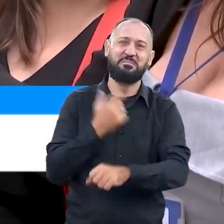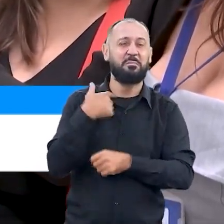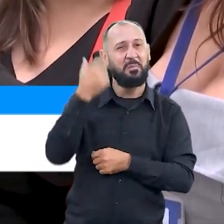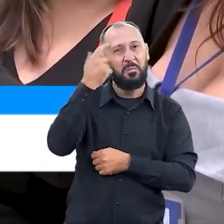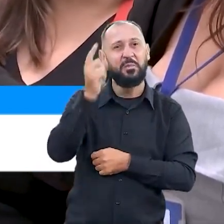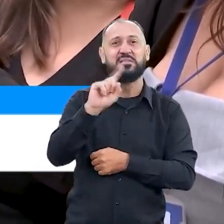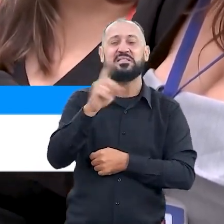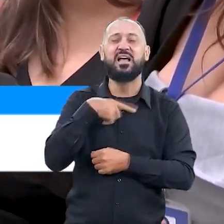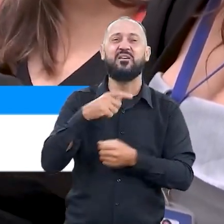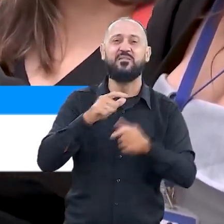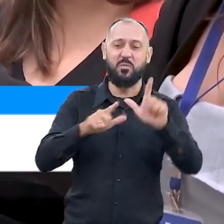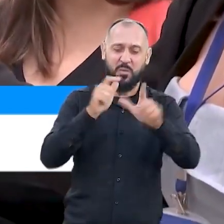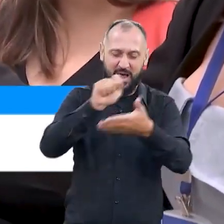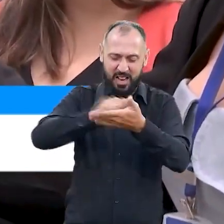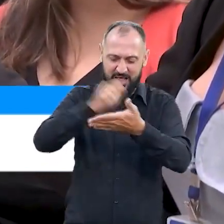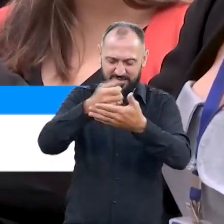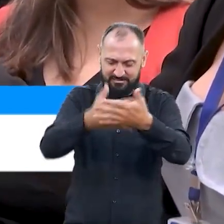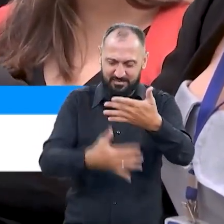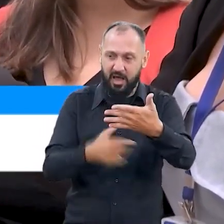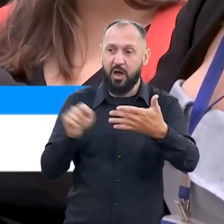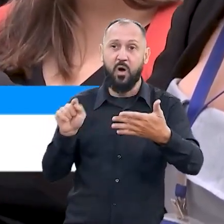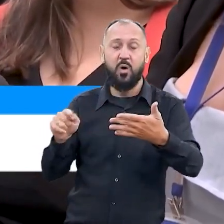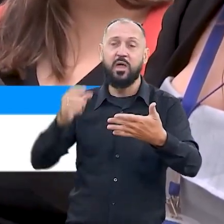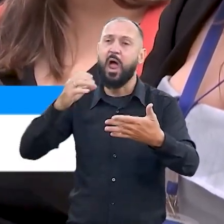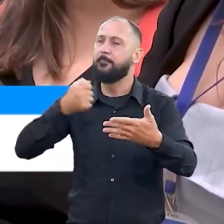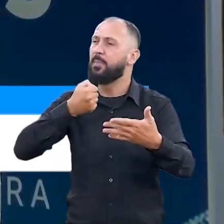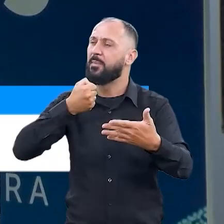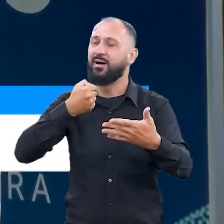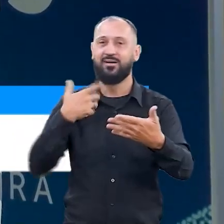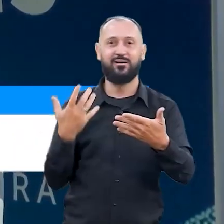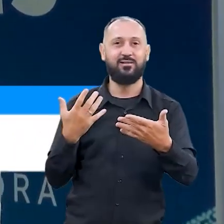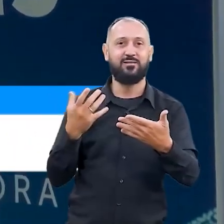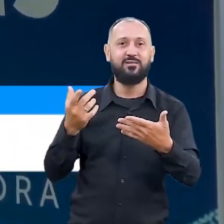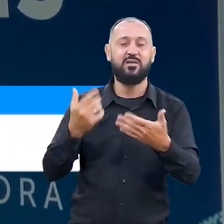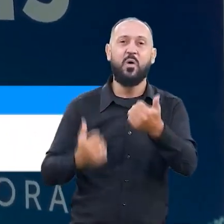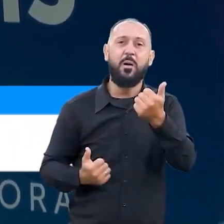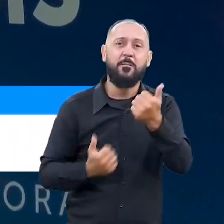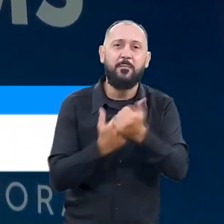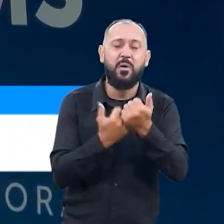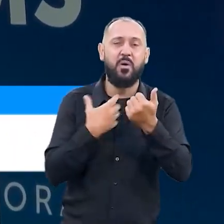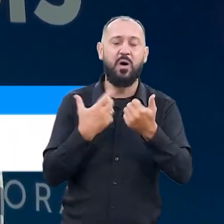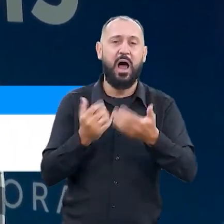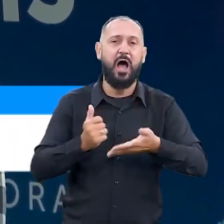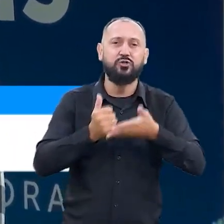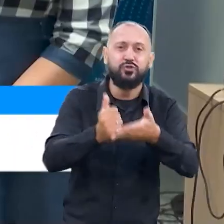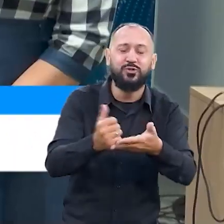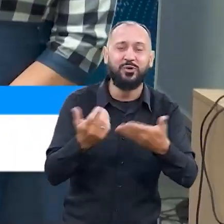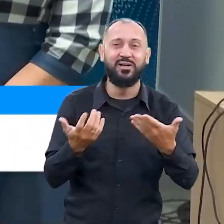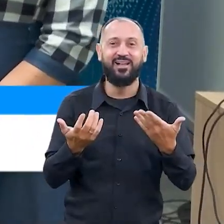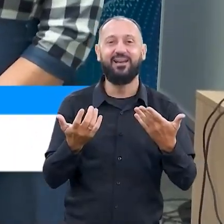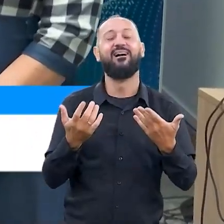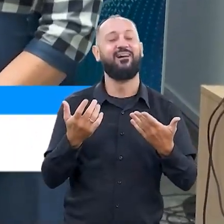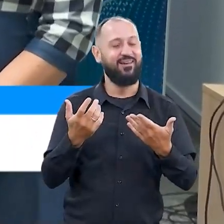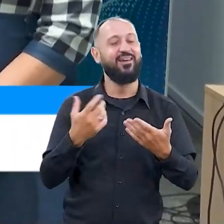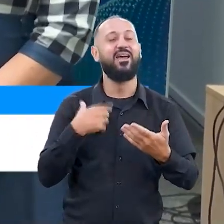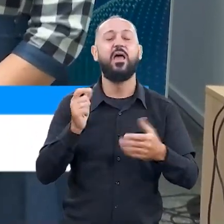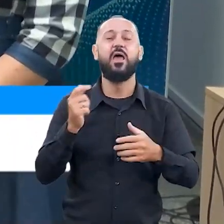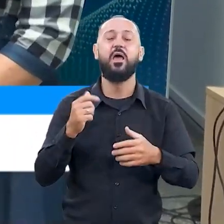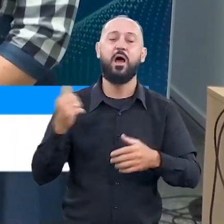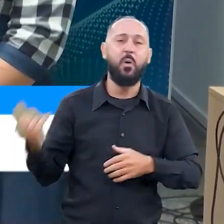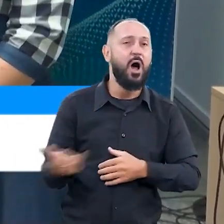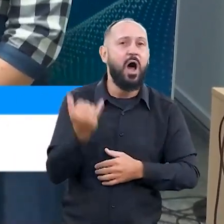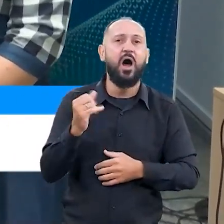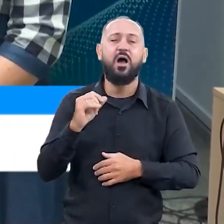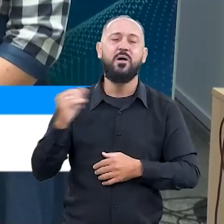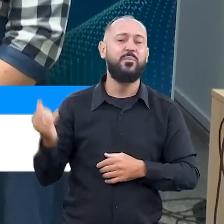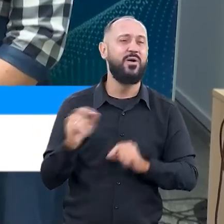emocionada. Porque a gente nunca imagina escutar uma letra que você escreveu, alguém cantando e principalmente alguém recebendo, assim,